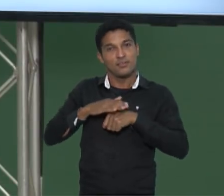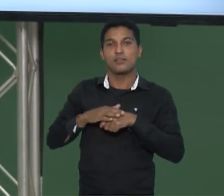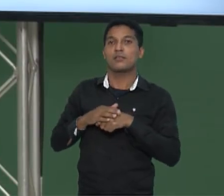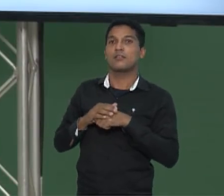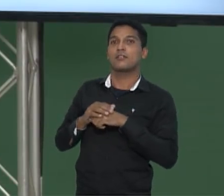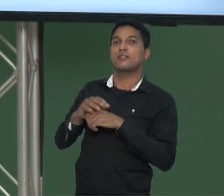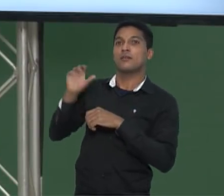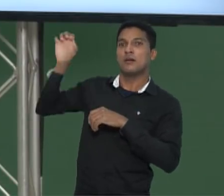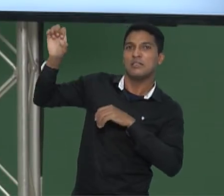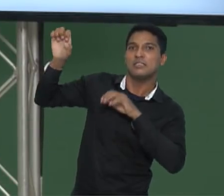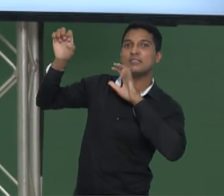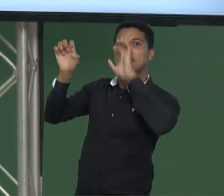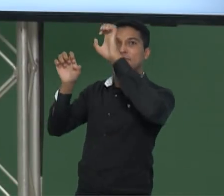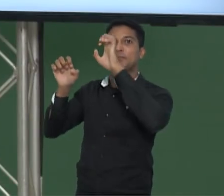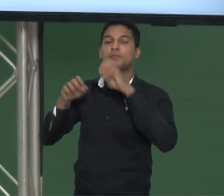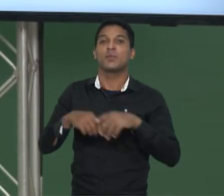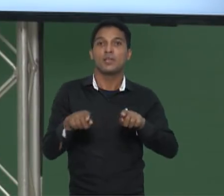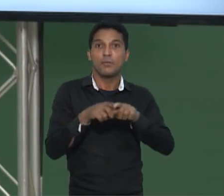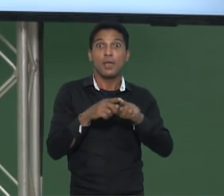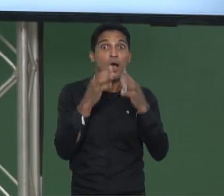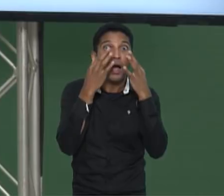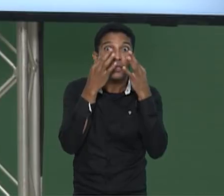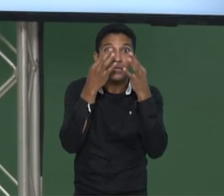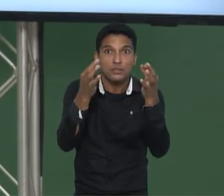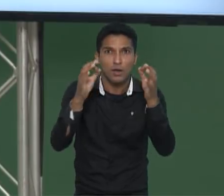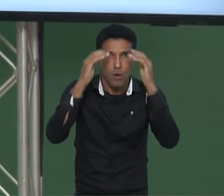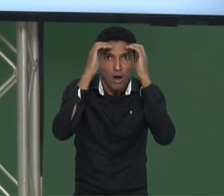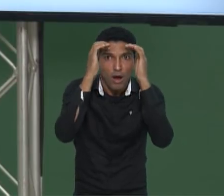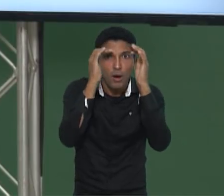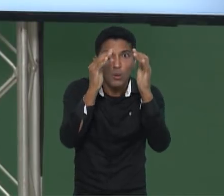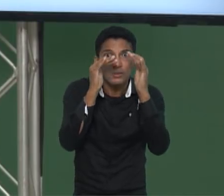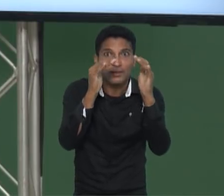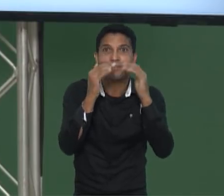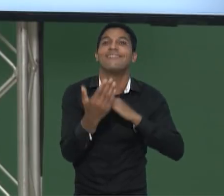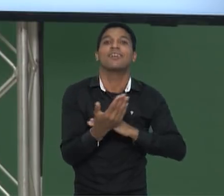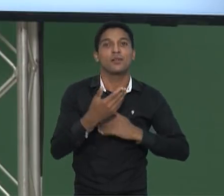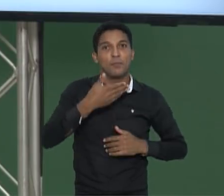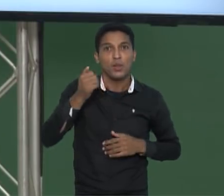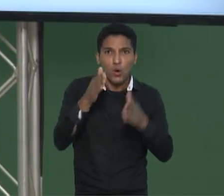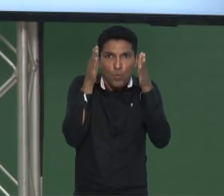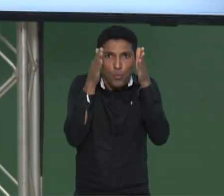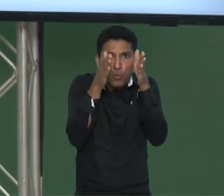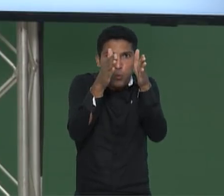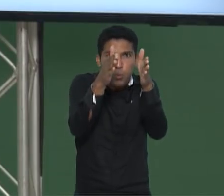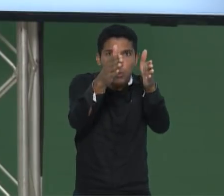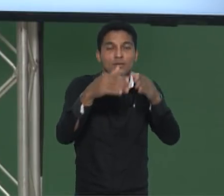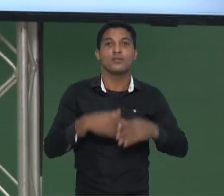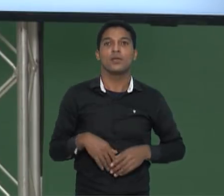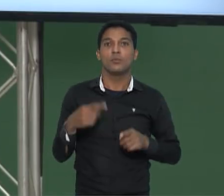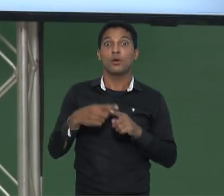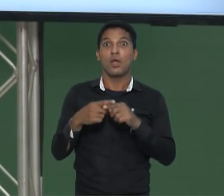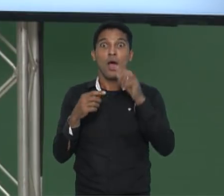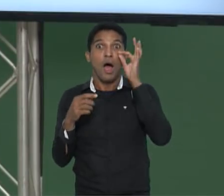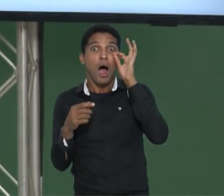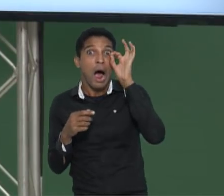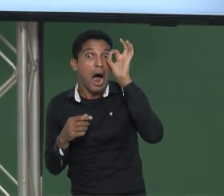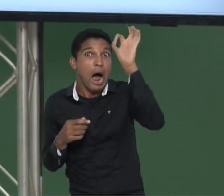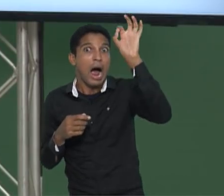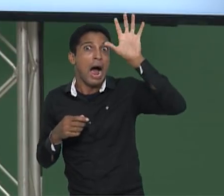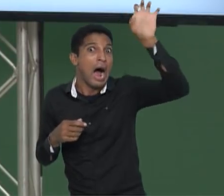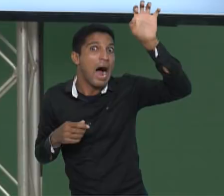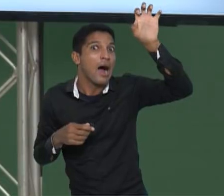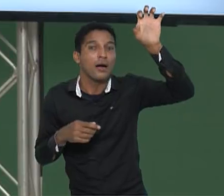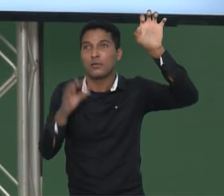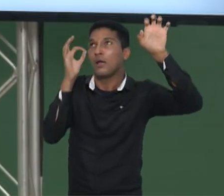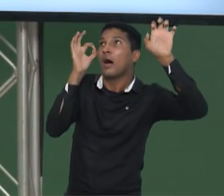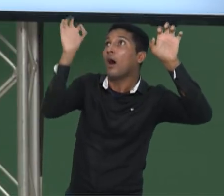na atenção, na concentração e no foco. Como a atividade exige muito de mim, eu tenho